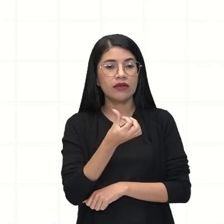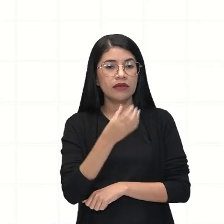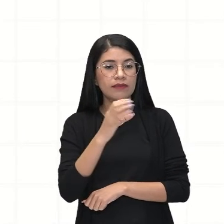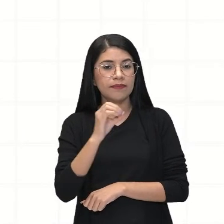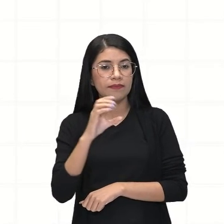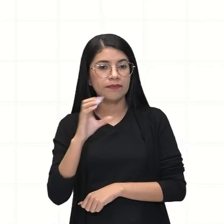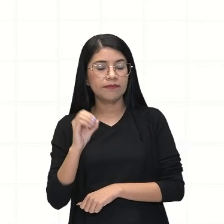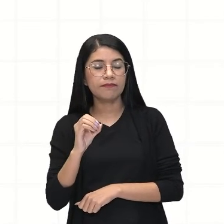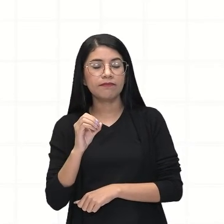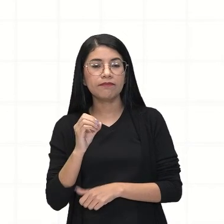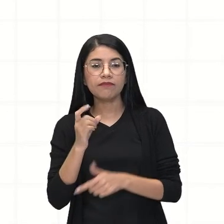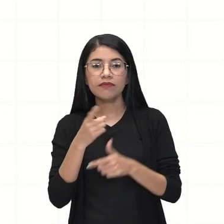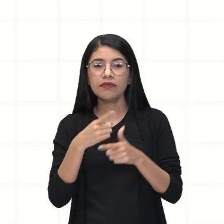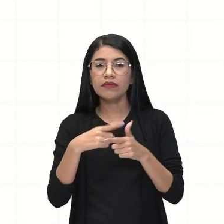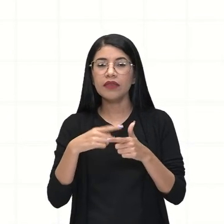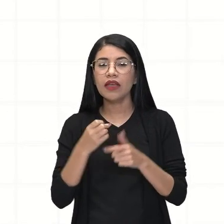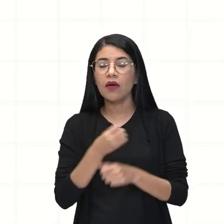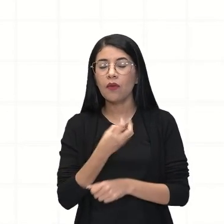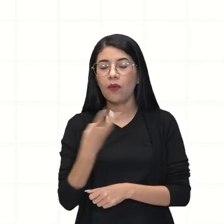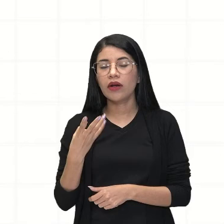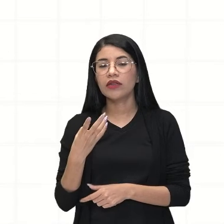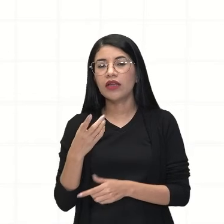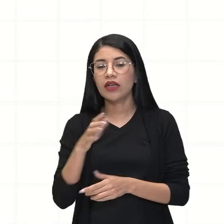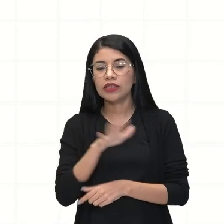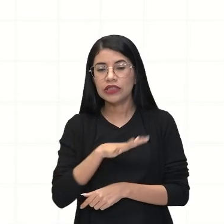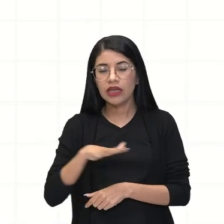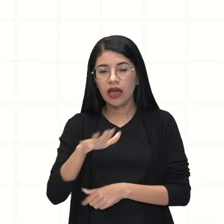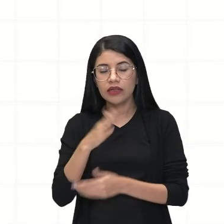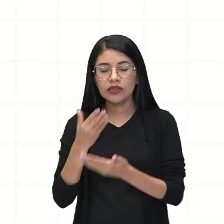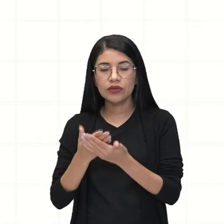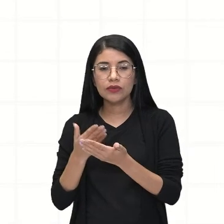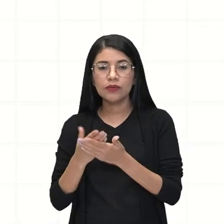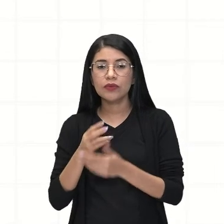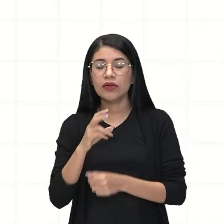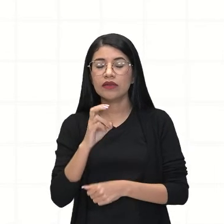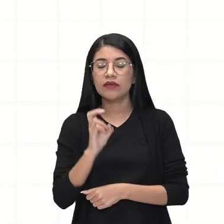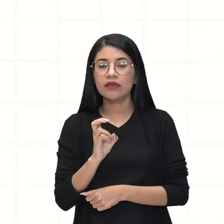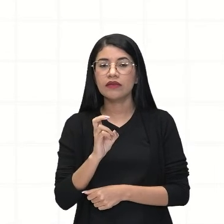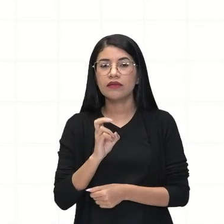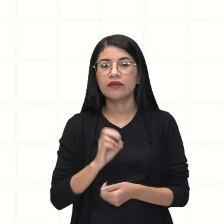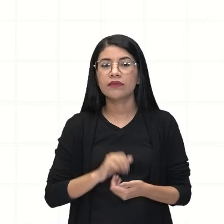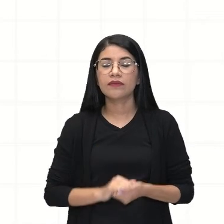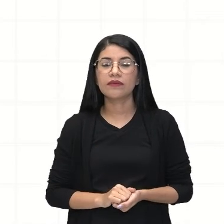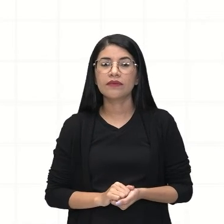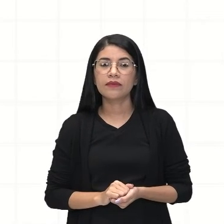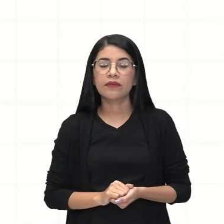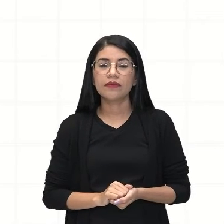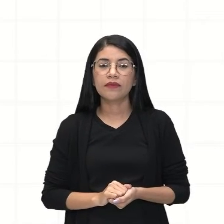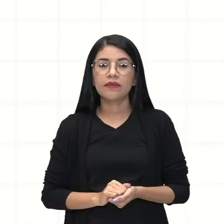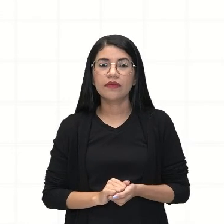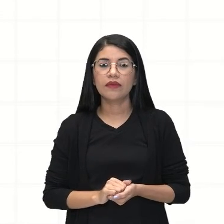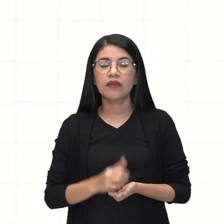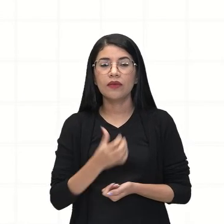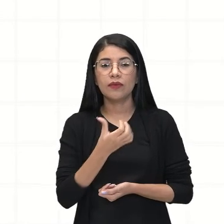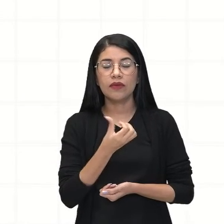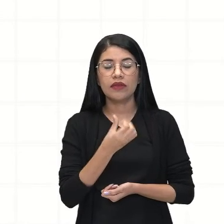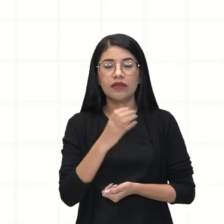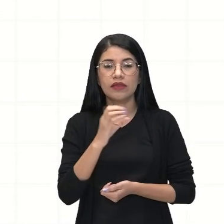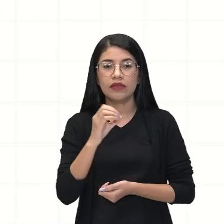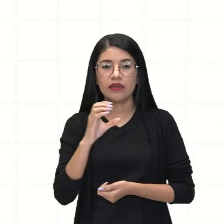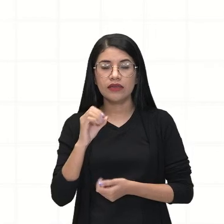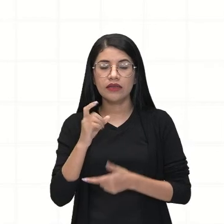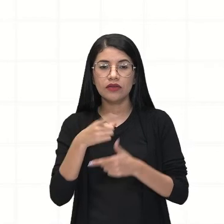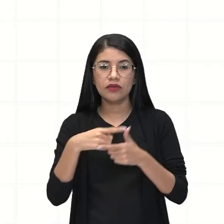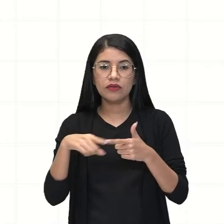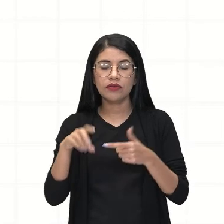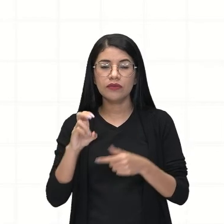E a quantidade de áreas que foi dividido aí o gráfico, né, a quantidade de áreas pesquisada era de 5. Então, fazendo